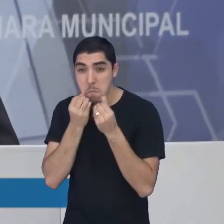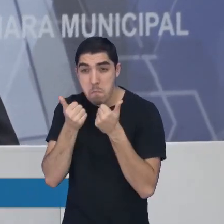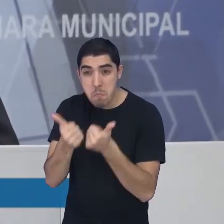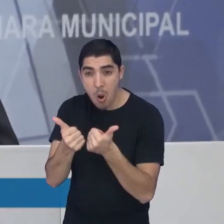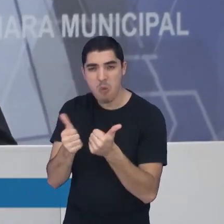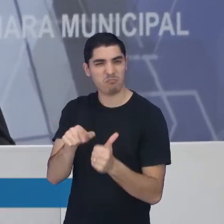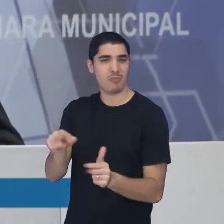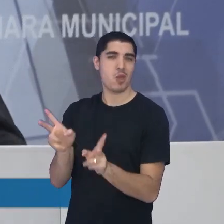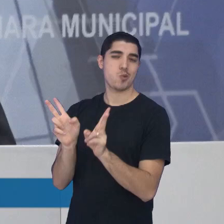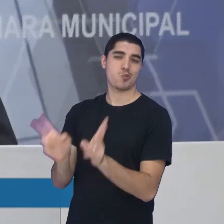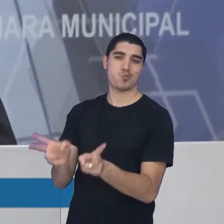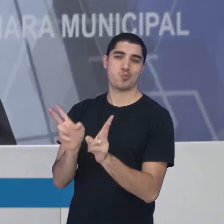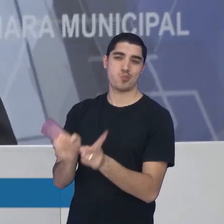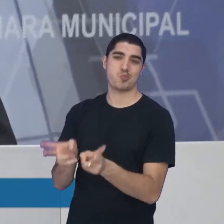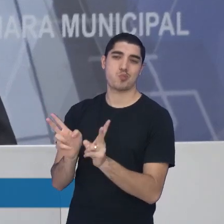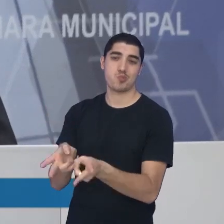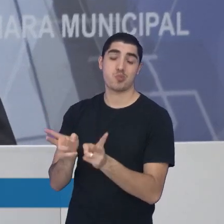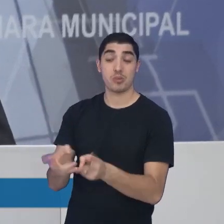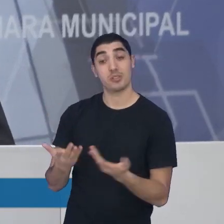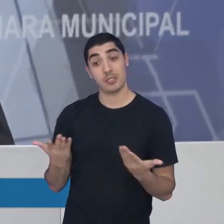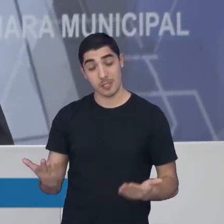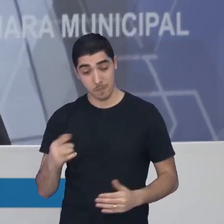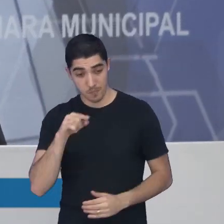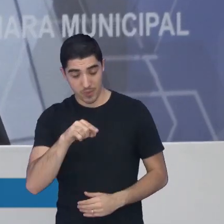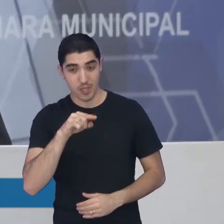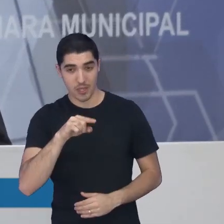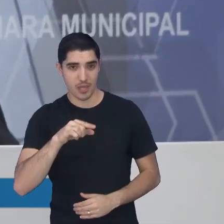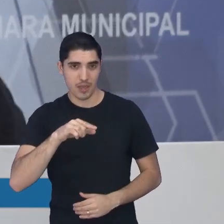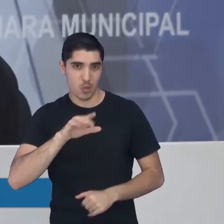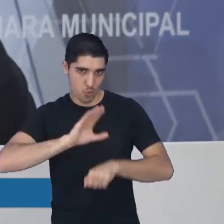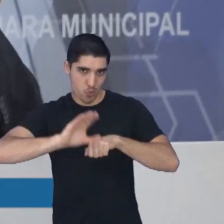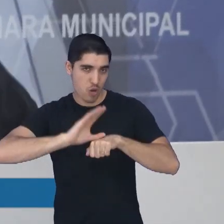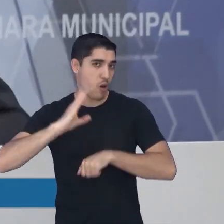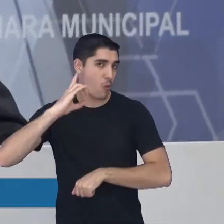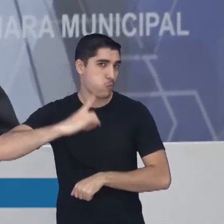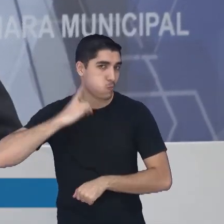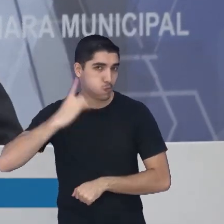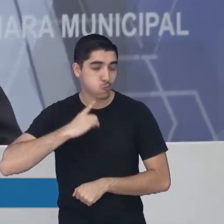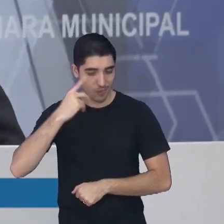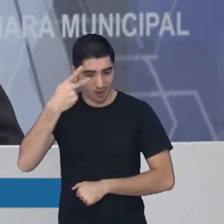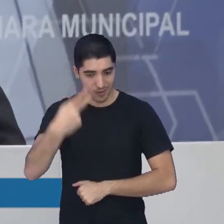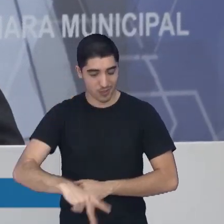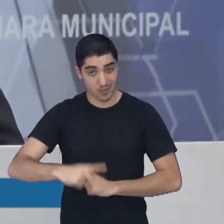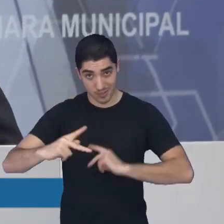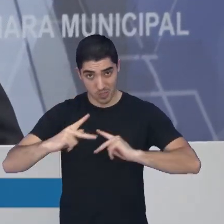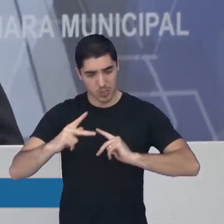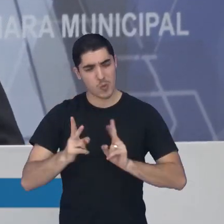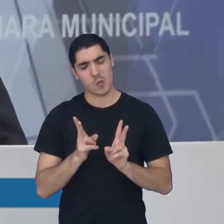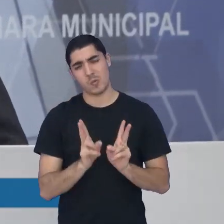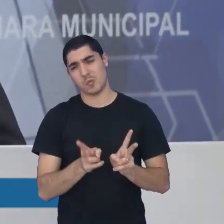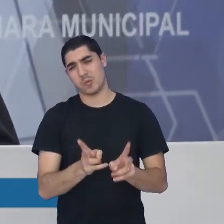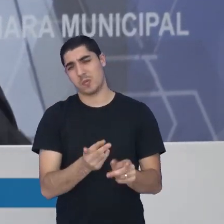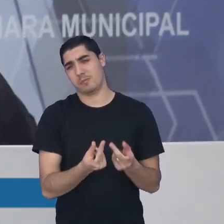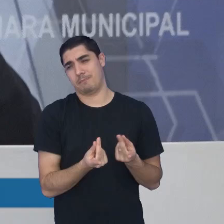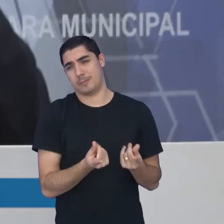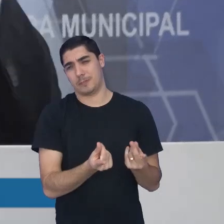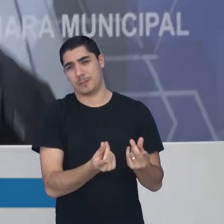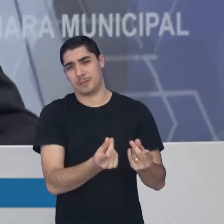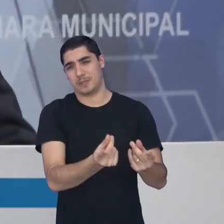Faculdade de Direito, pelo marco que ela significa pela cidade, que ela se perpetue no tempo por